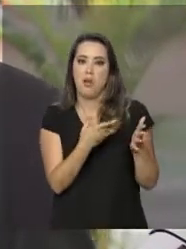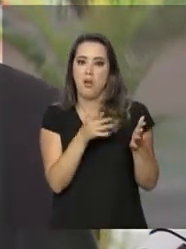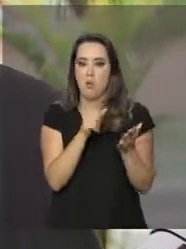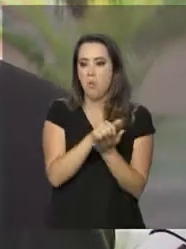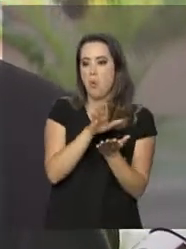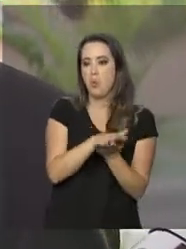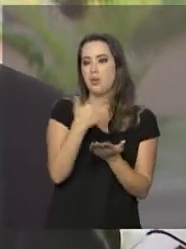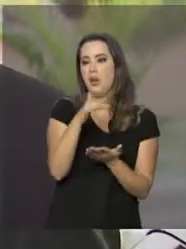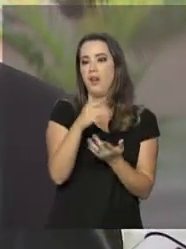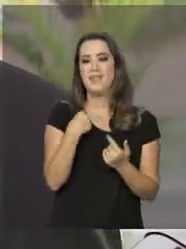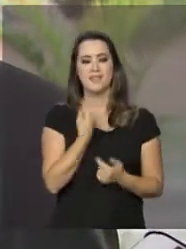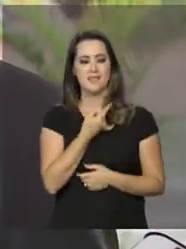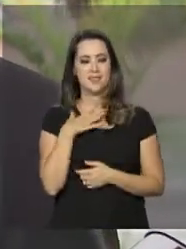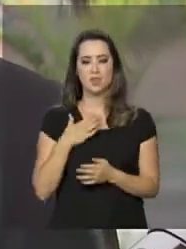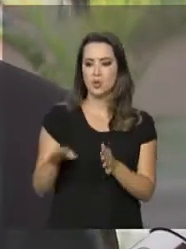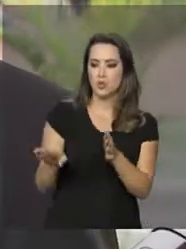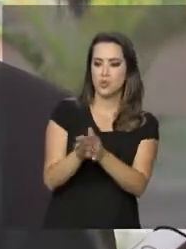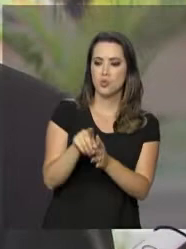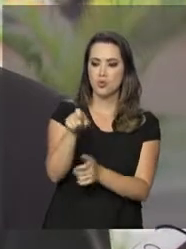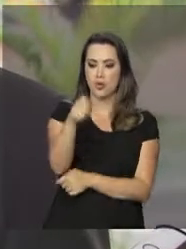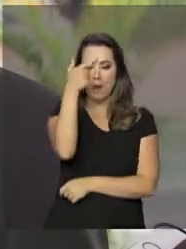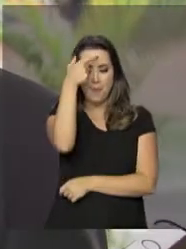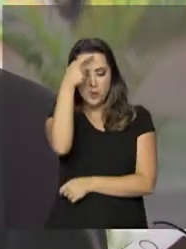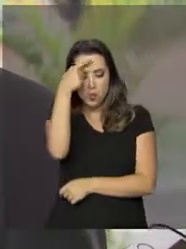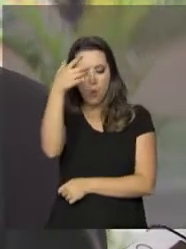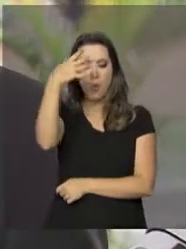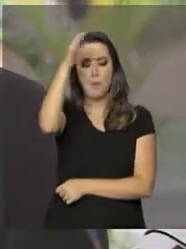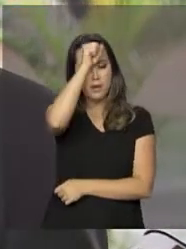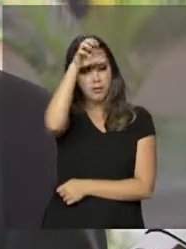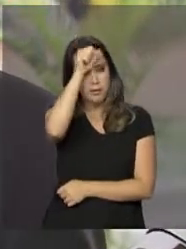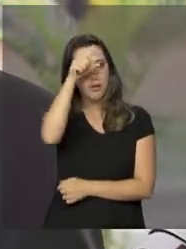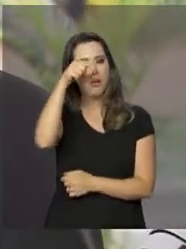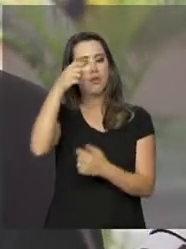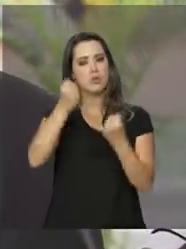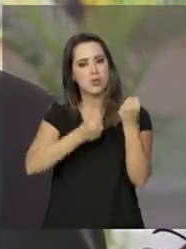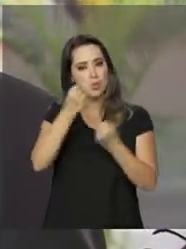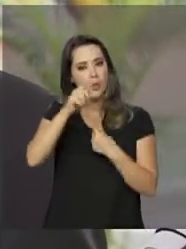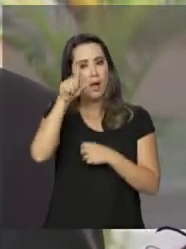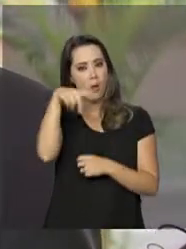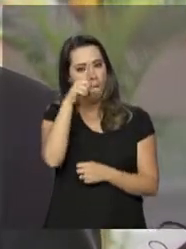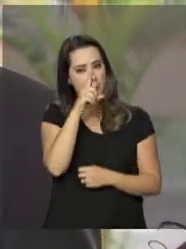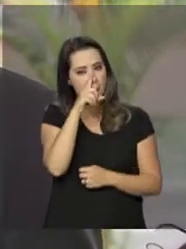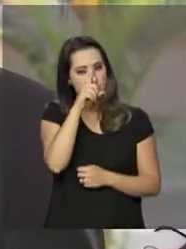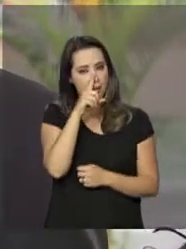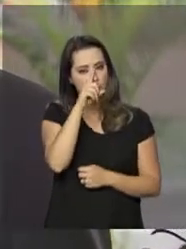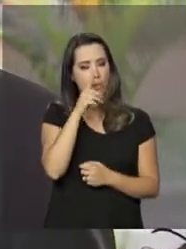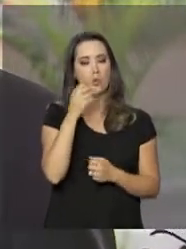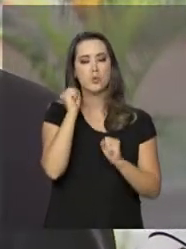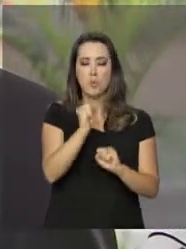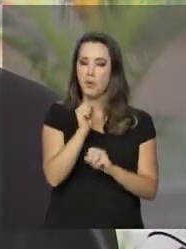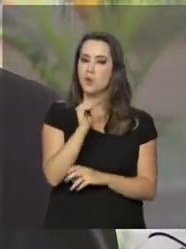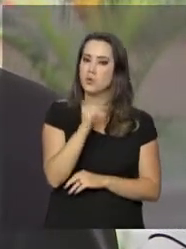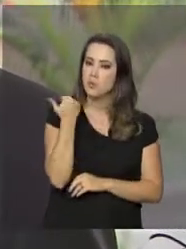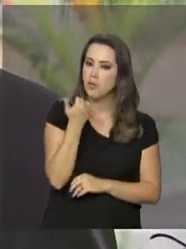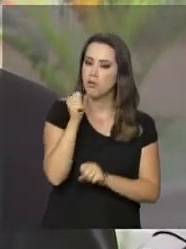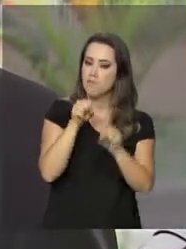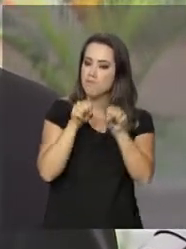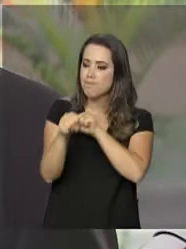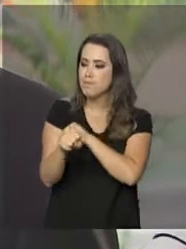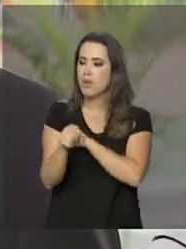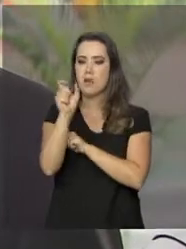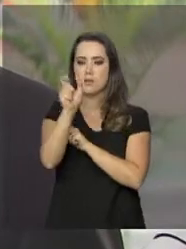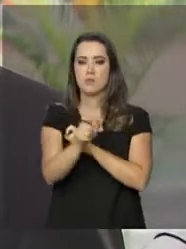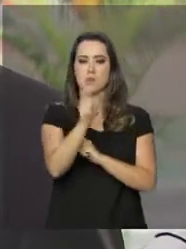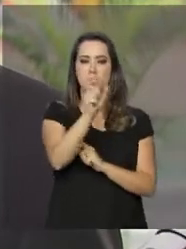mais caras se nós não podemos chegar com a consciência de que o veículo pode ser uma arma uma arma letal na mão daqueles que não